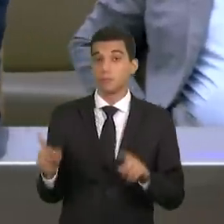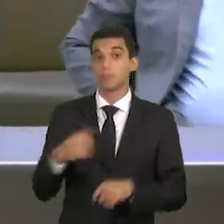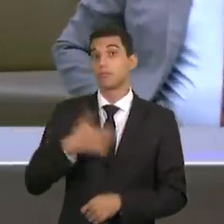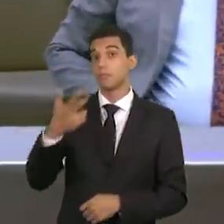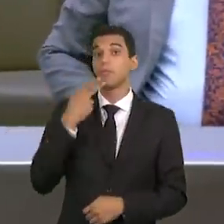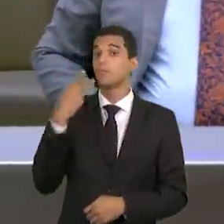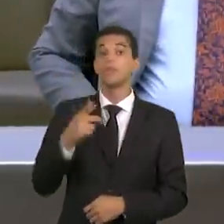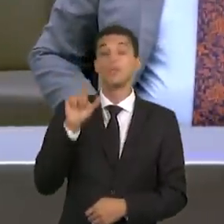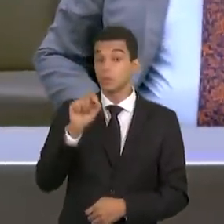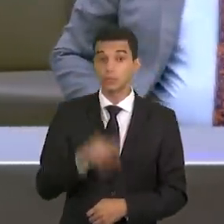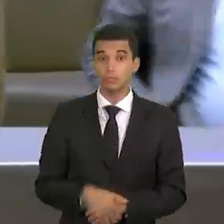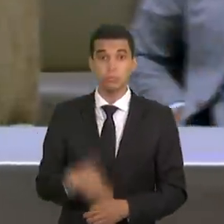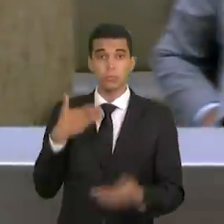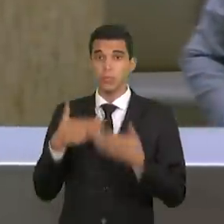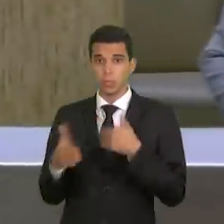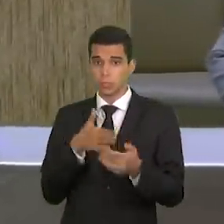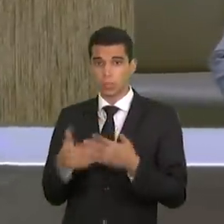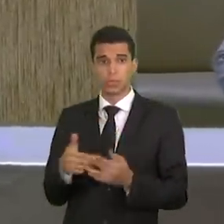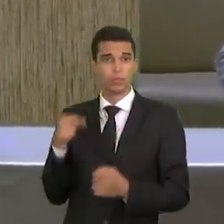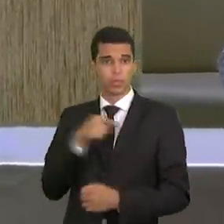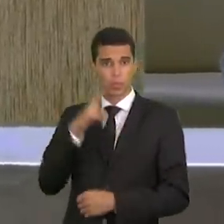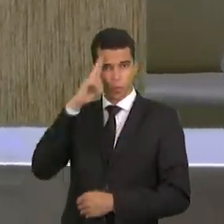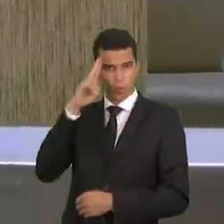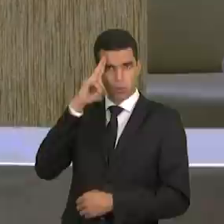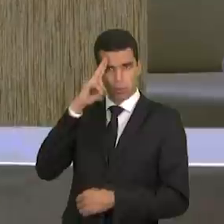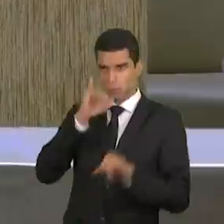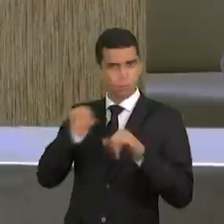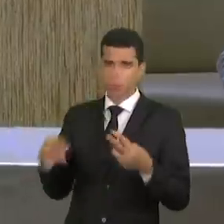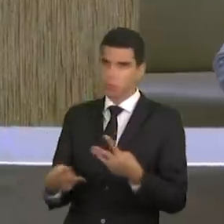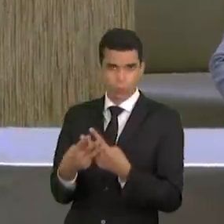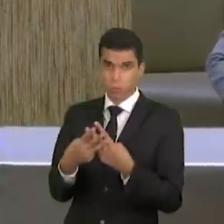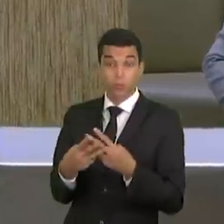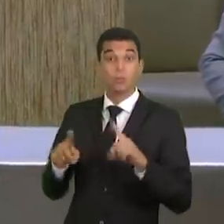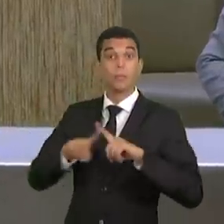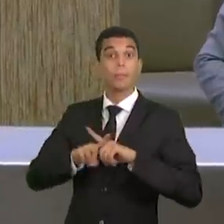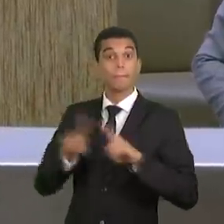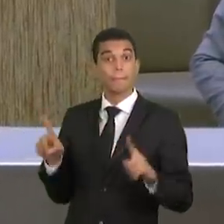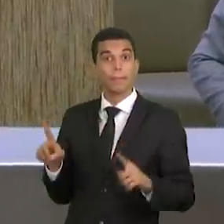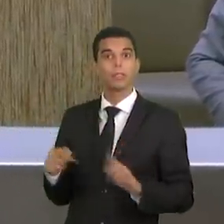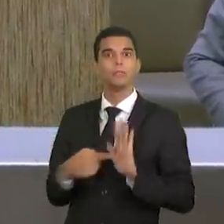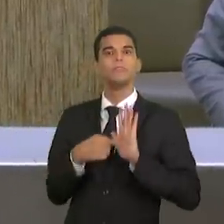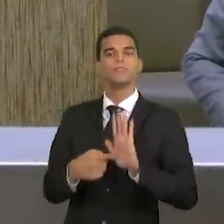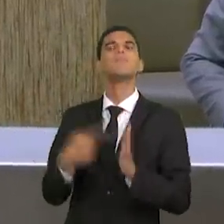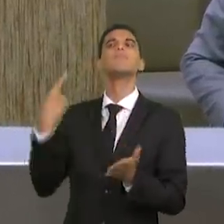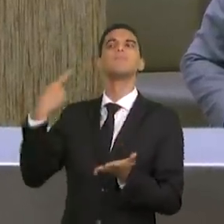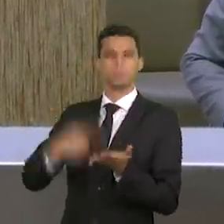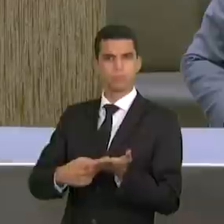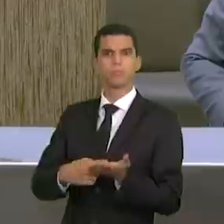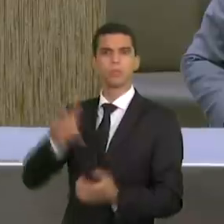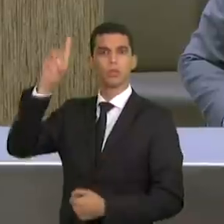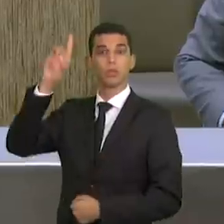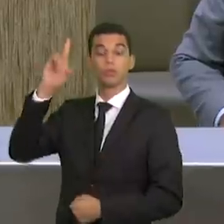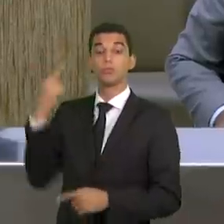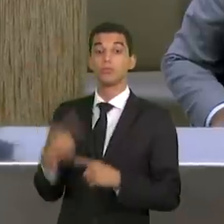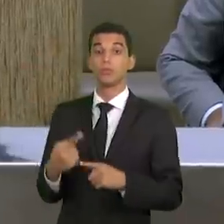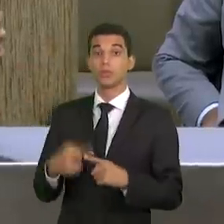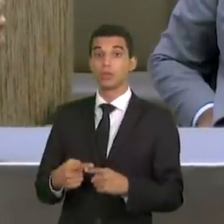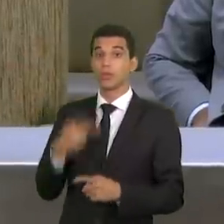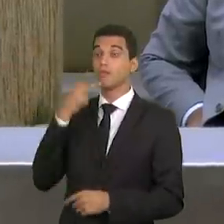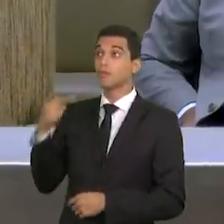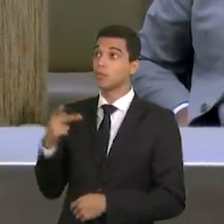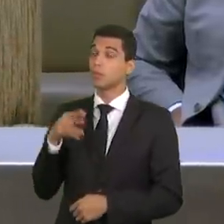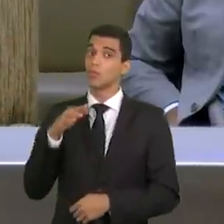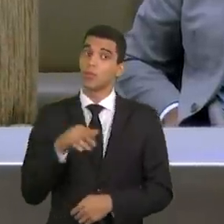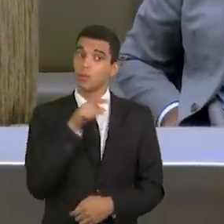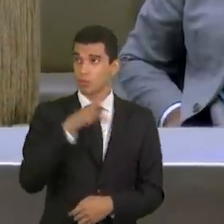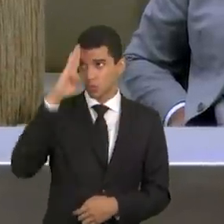enfatizar é que, mesmo ele não sendo judeu, mas ele demonstra um compromisso quando diz: Judá e Israel está lá